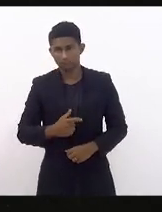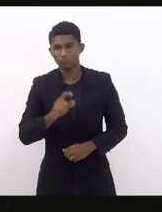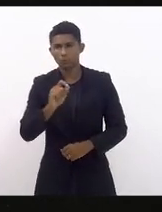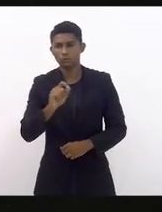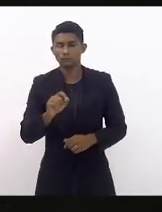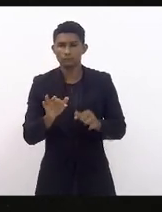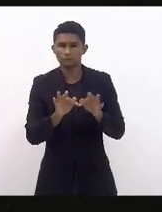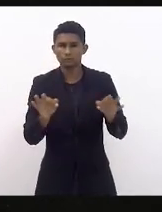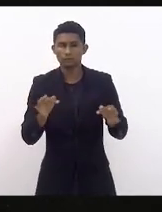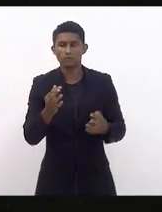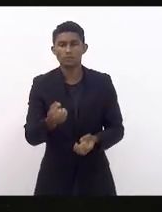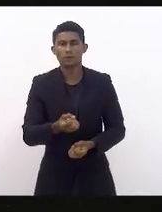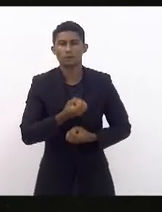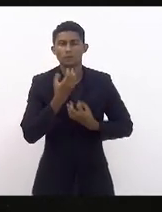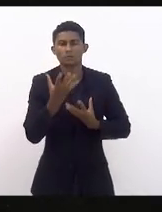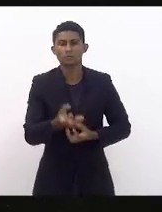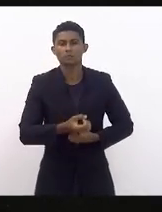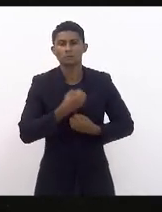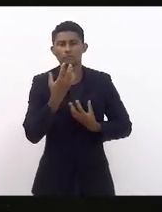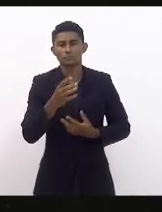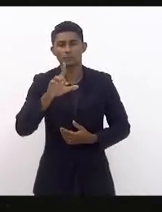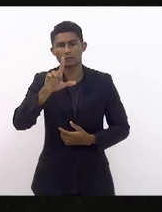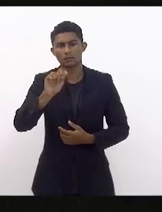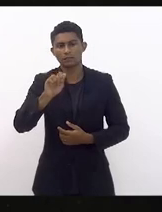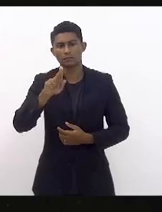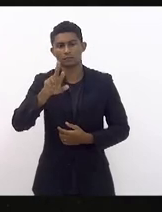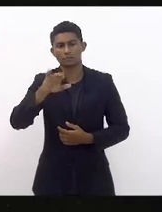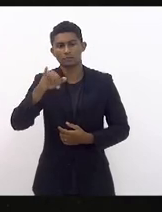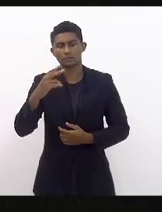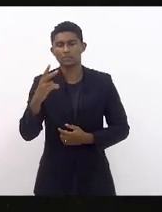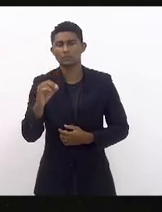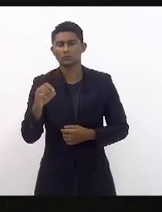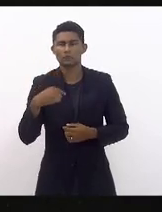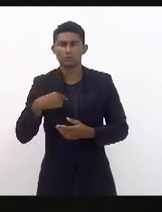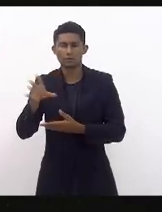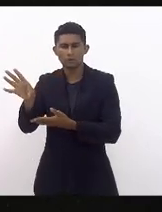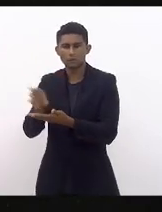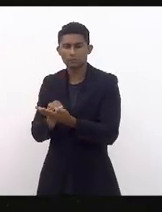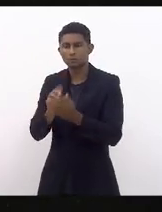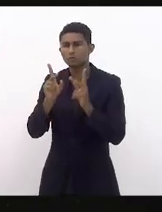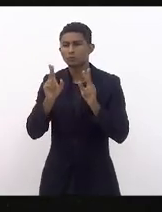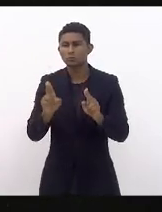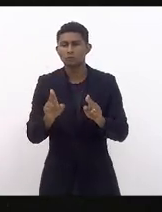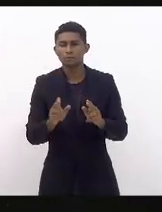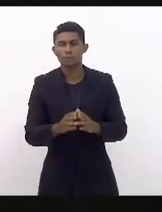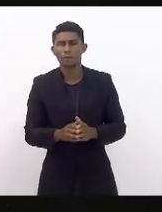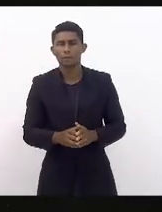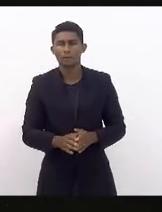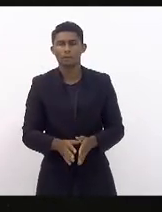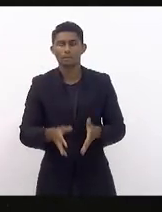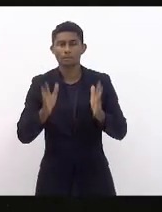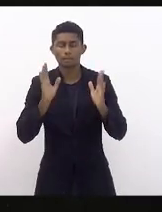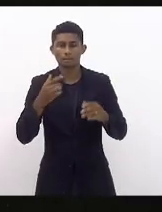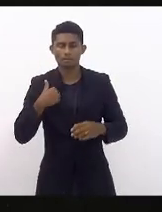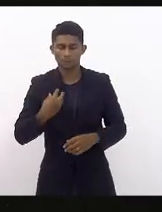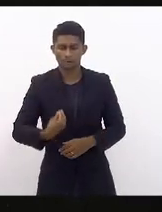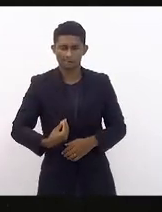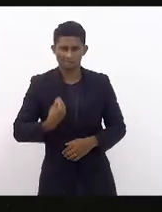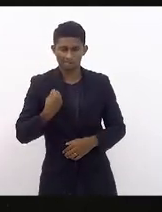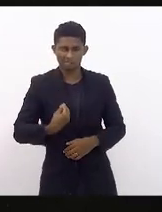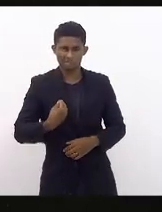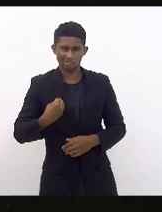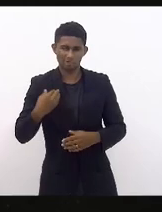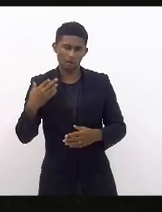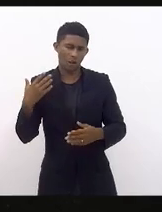parafraseando o poeta Laurindo Rabelo, diria: já do batel da vida sinto